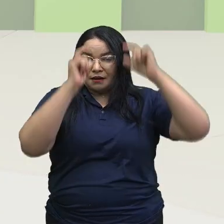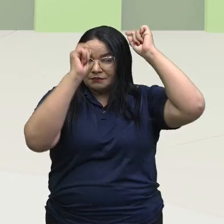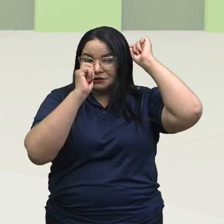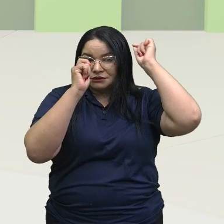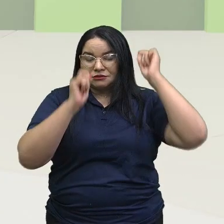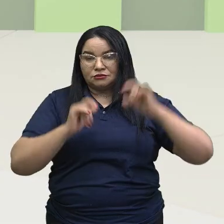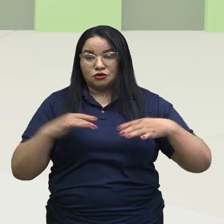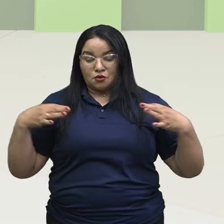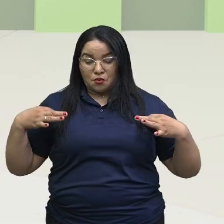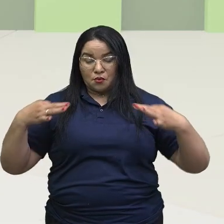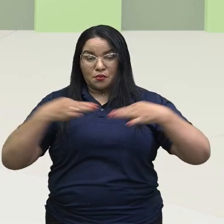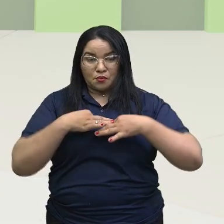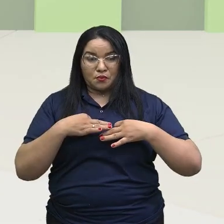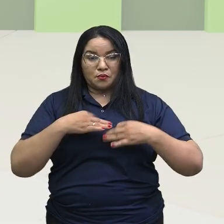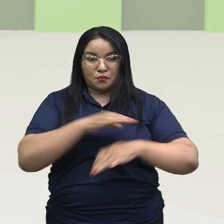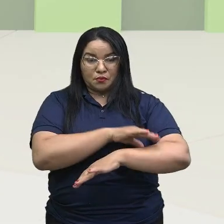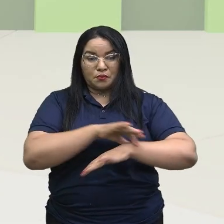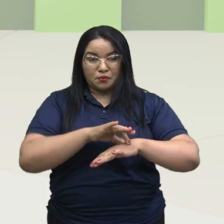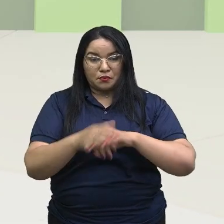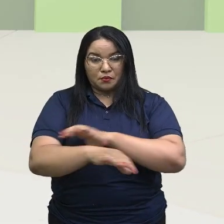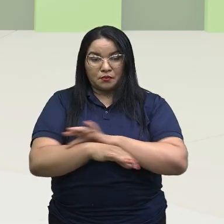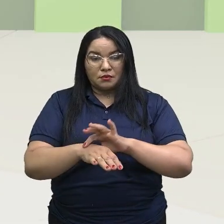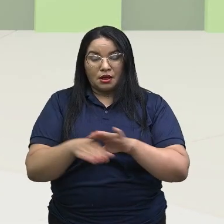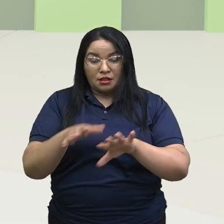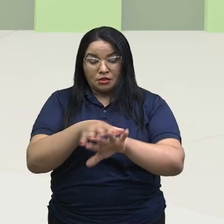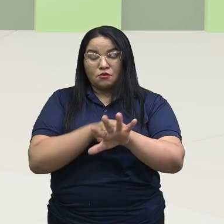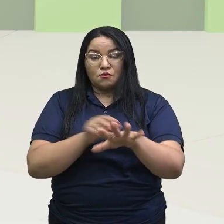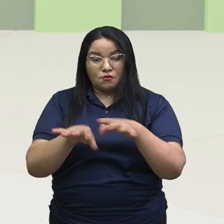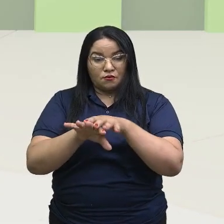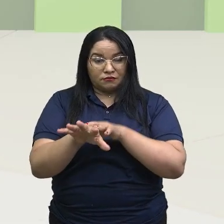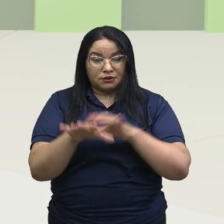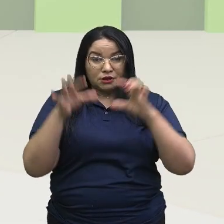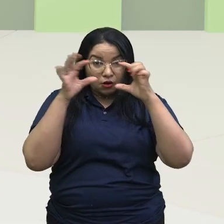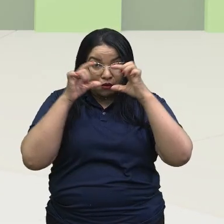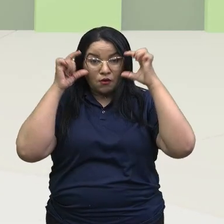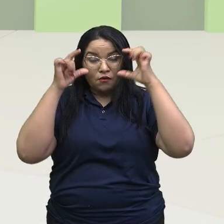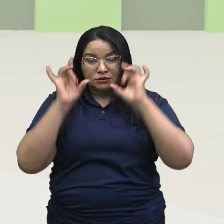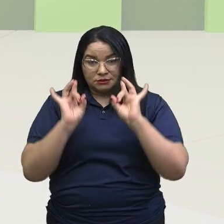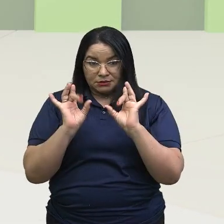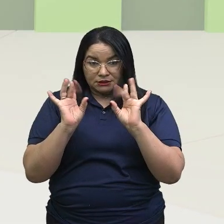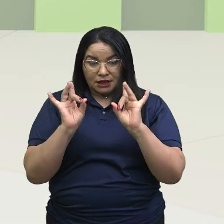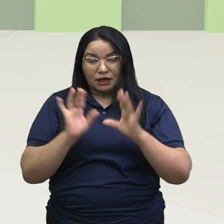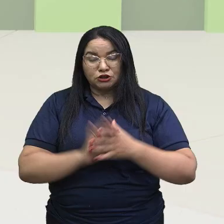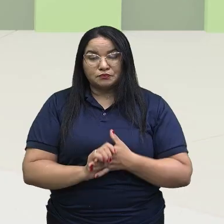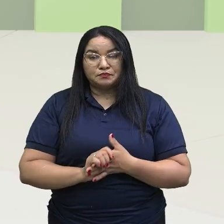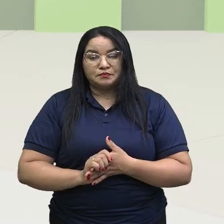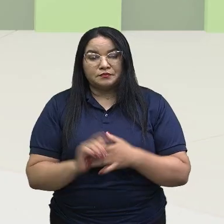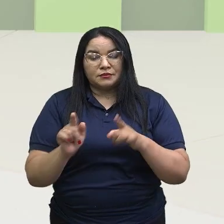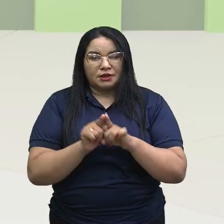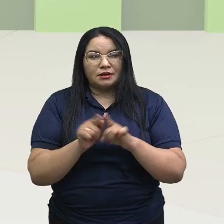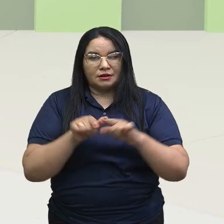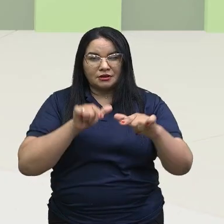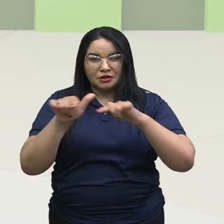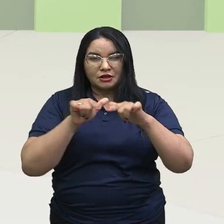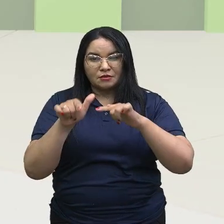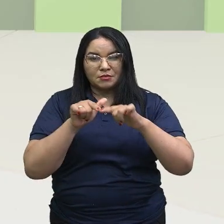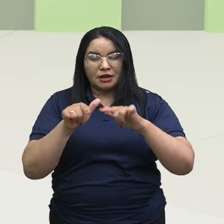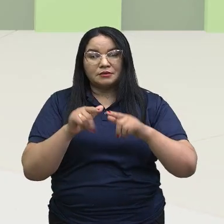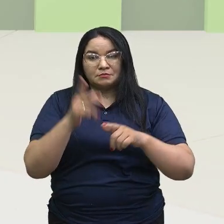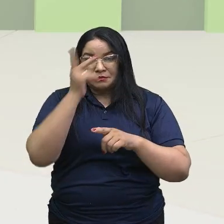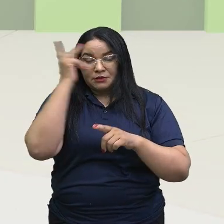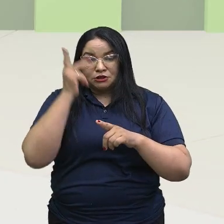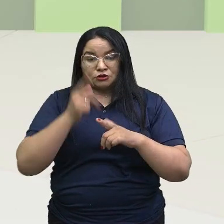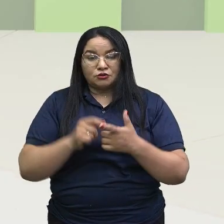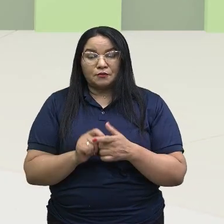o jaleco, as luvas, os óculos. Já teve situações, por exemplo, quem trabalha com marcenaria, as lascas,